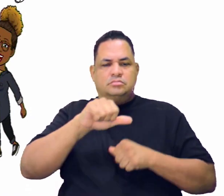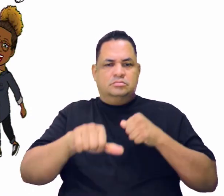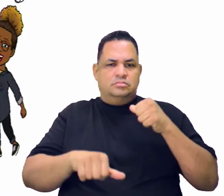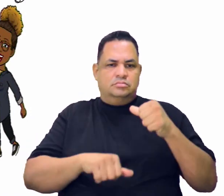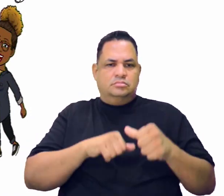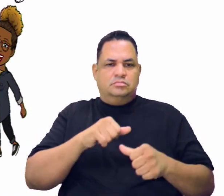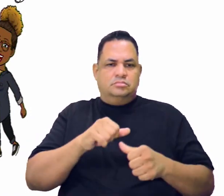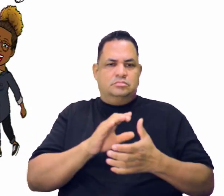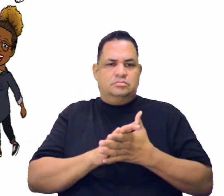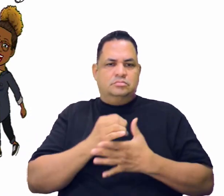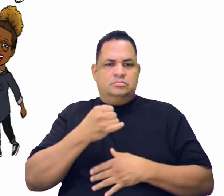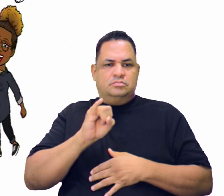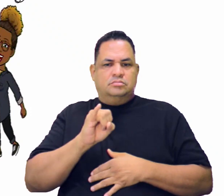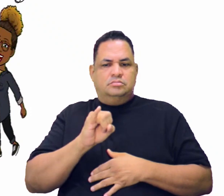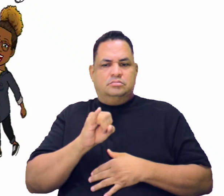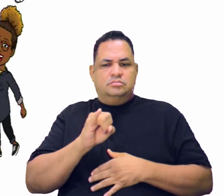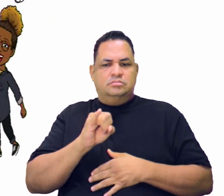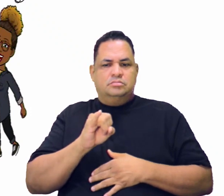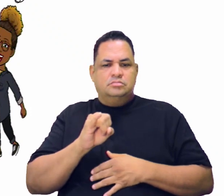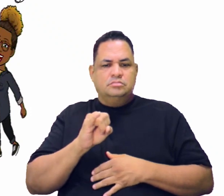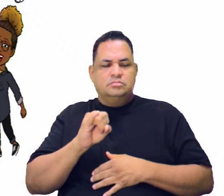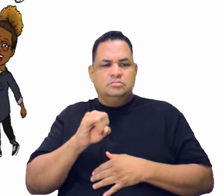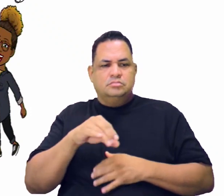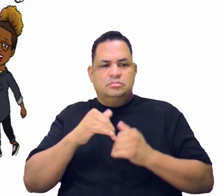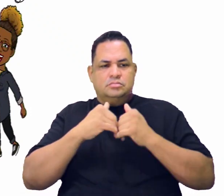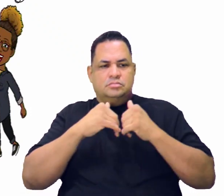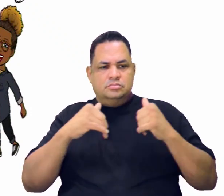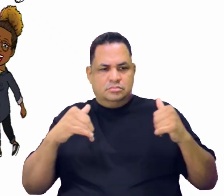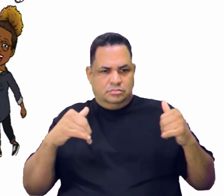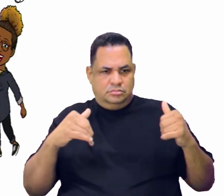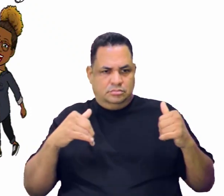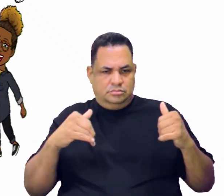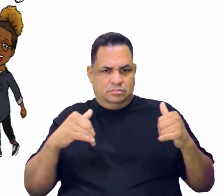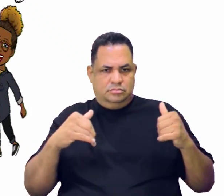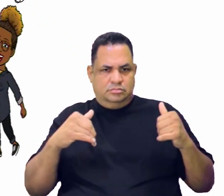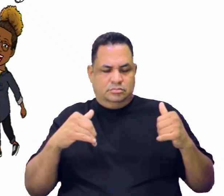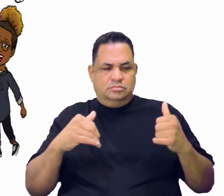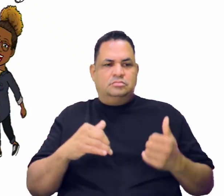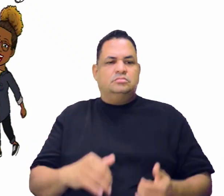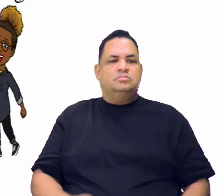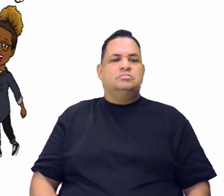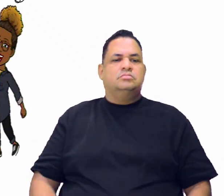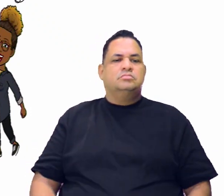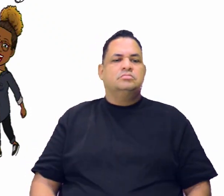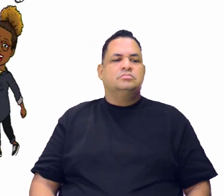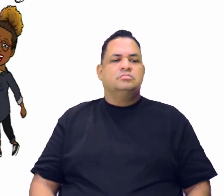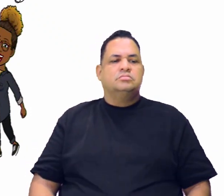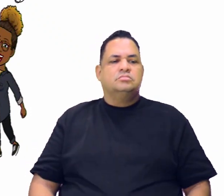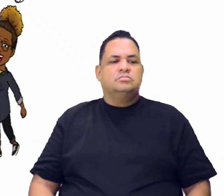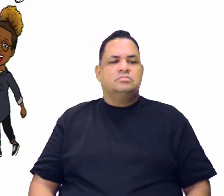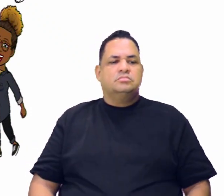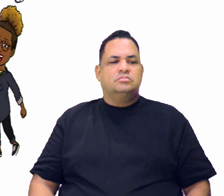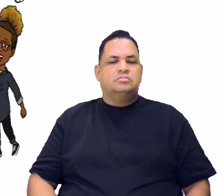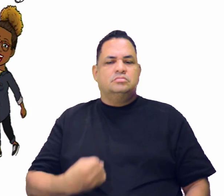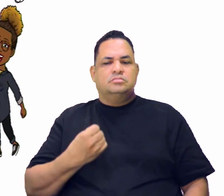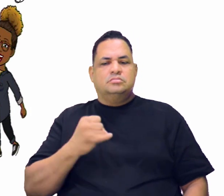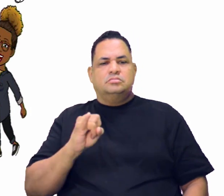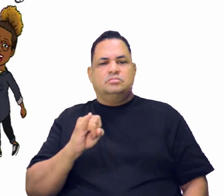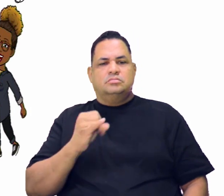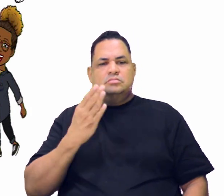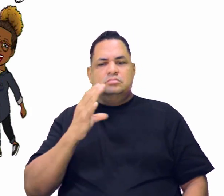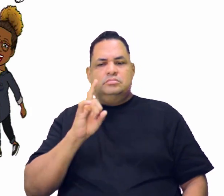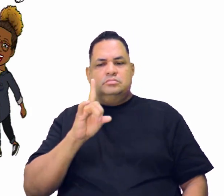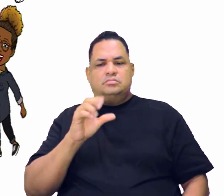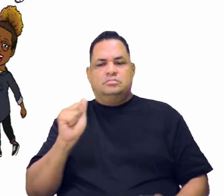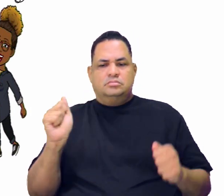trocar pelo se não separado. Se você usar o caso, vai ficar separadinho. Se não usar o